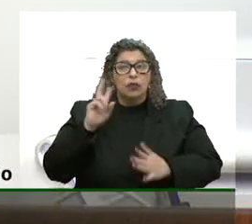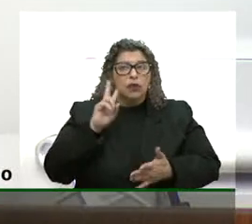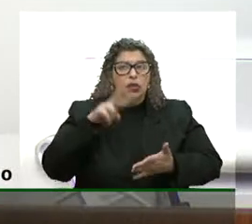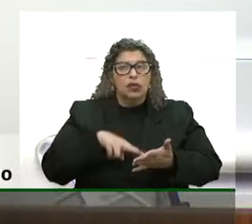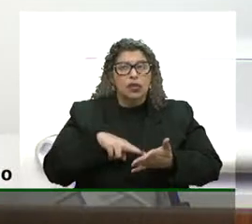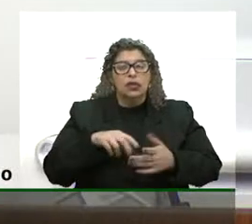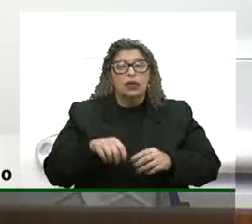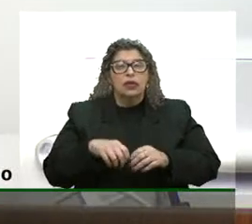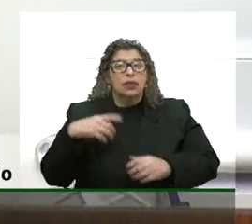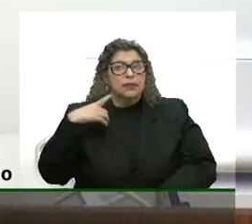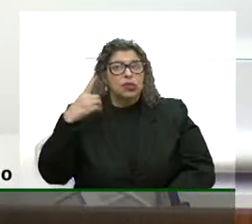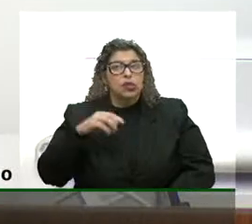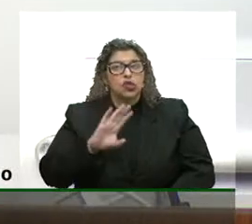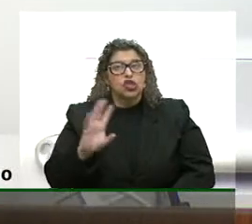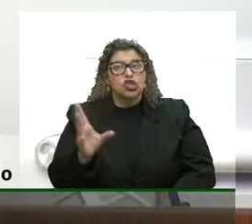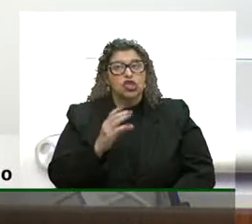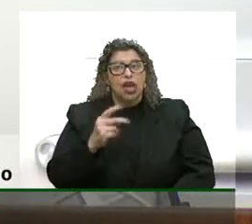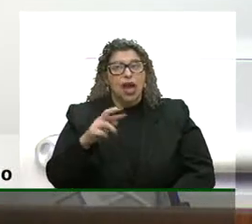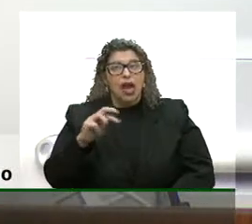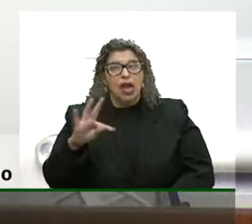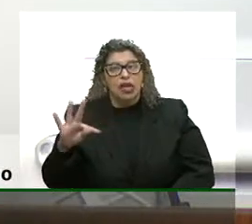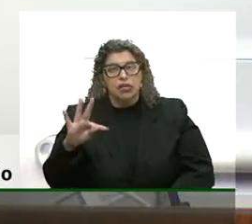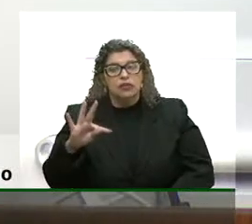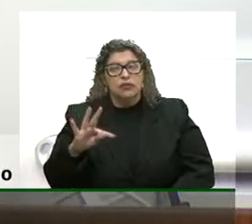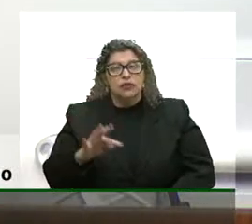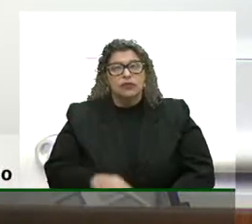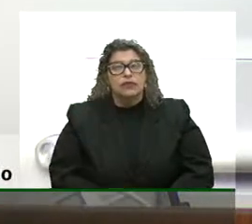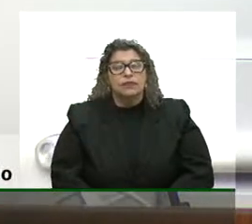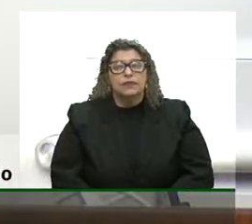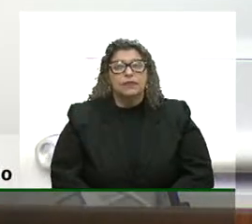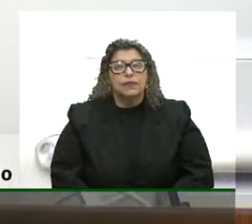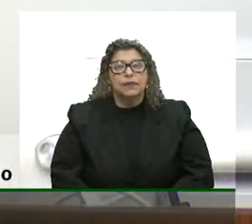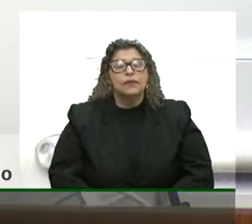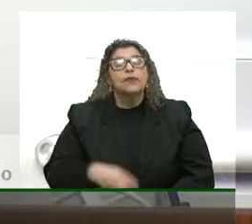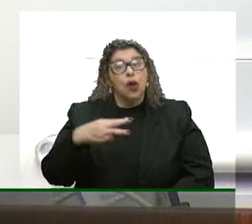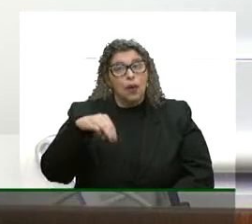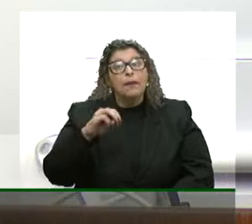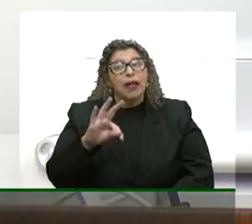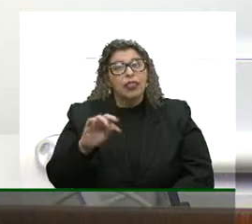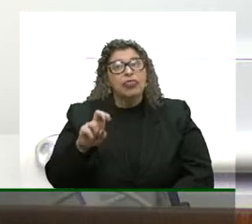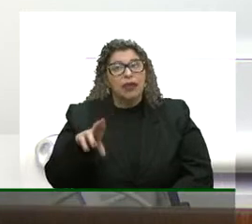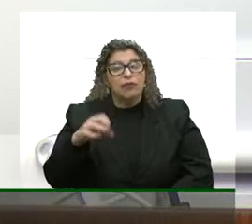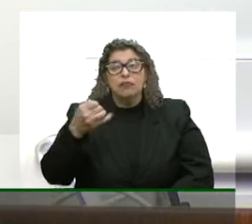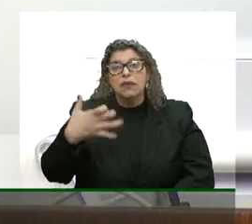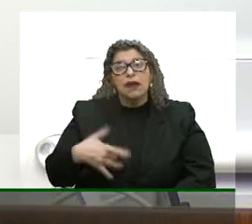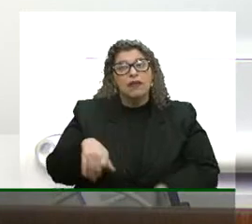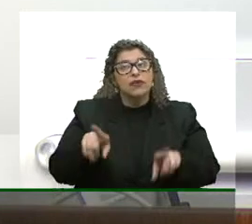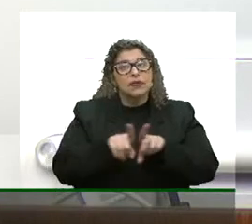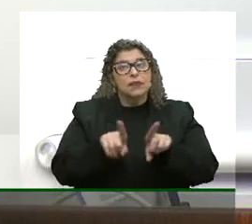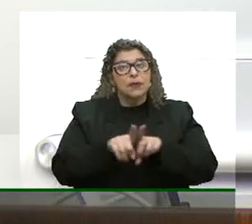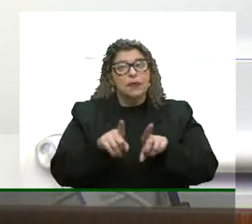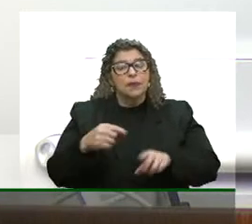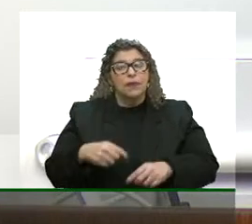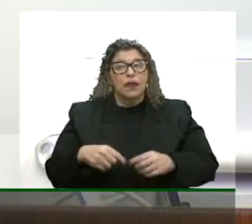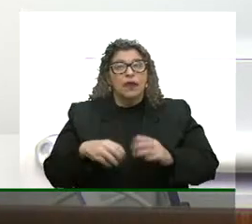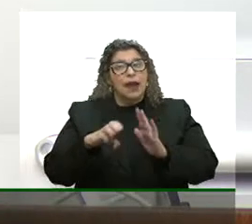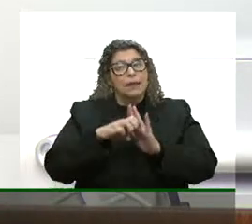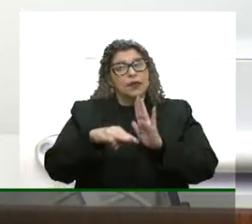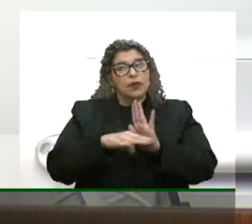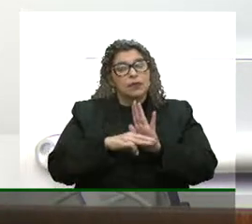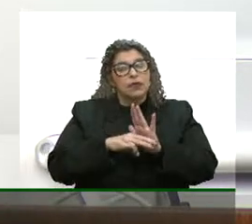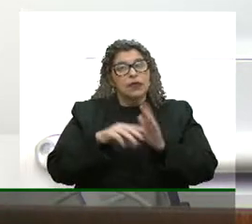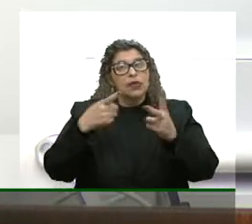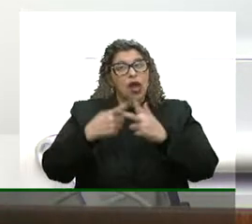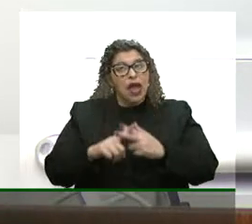colegas deputados, feita no chat pelo deputado Matheus Vespe, exatamente dizia isso. A minha emenda é